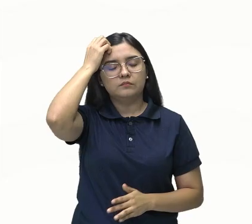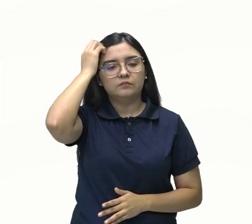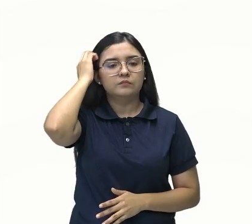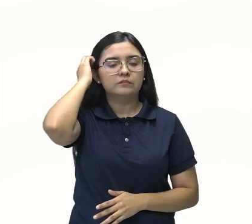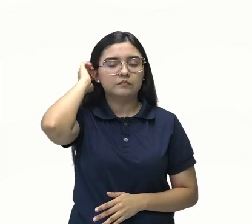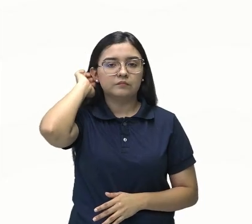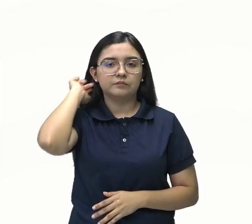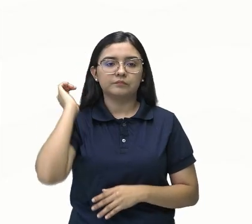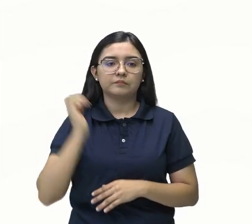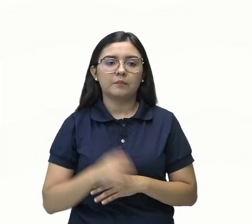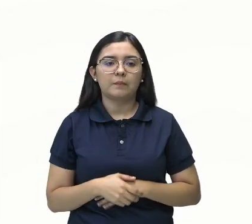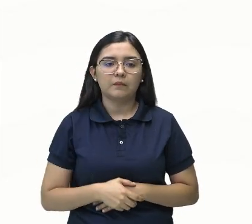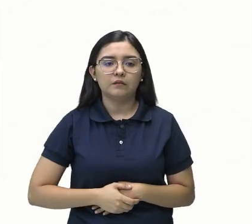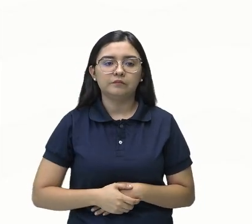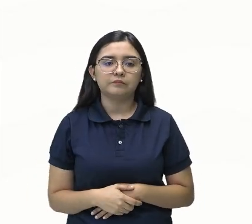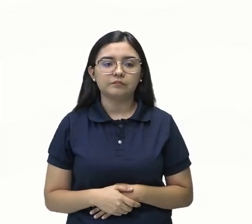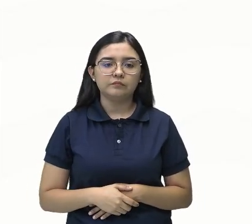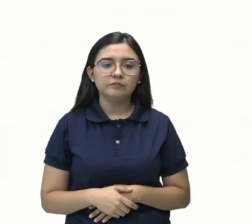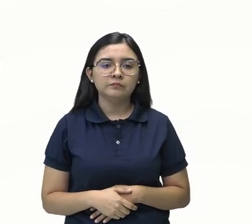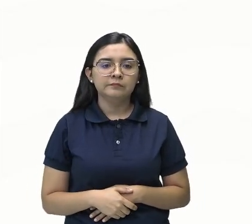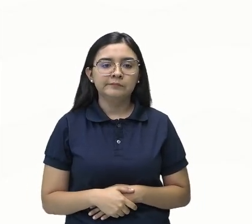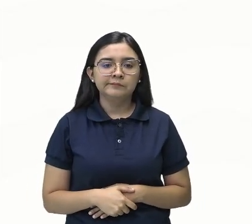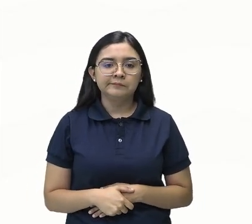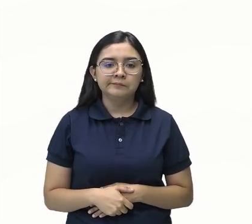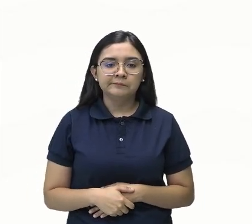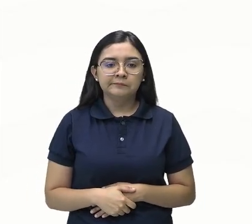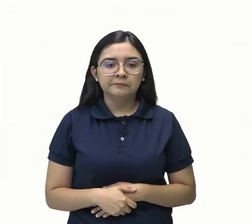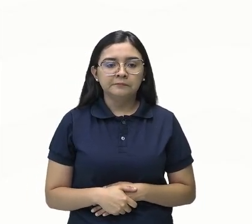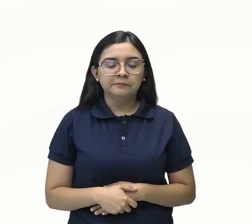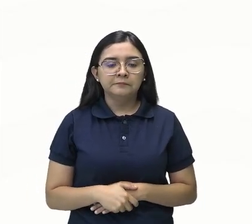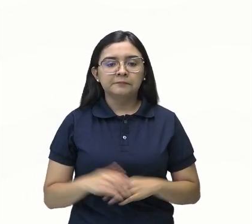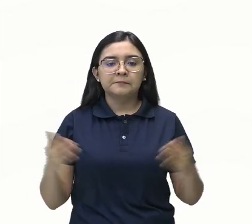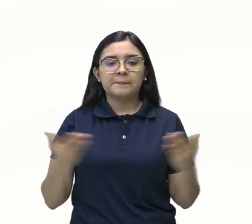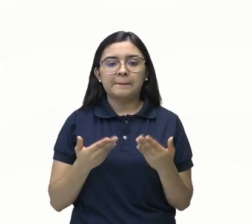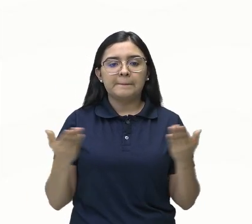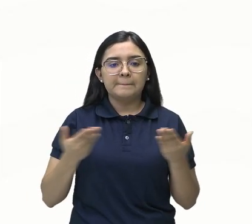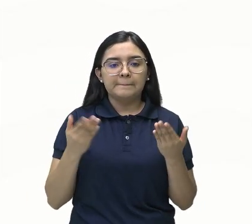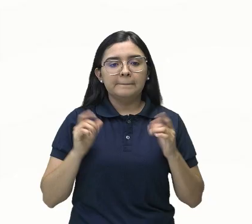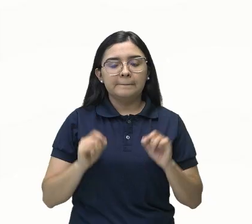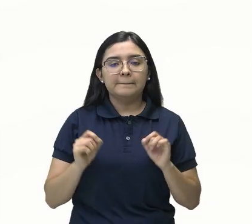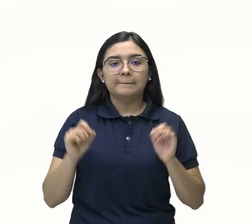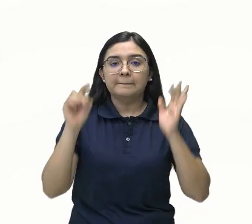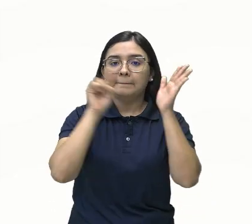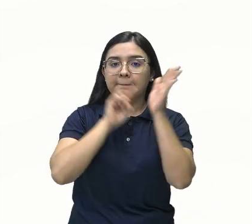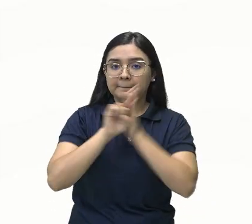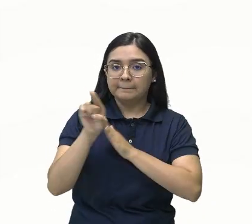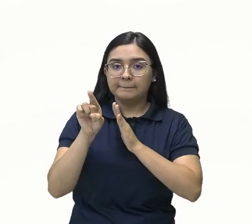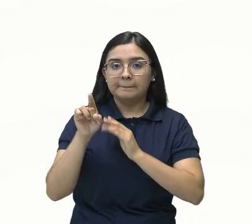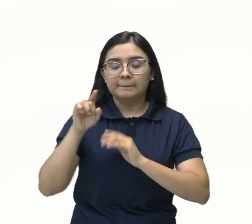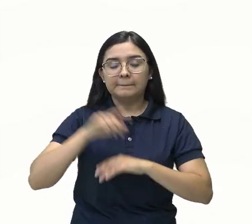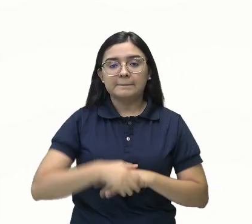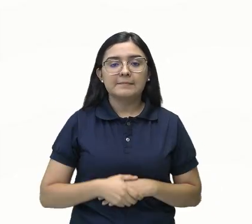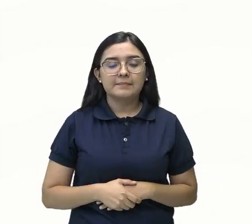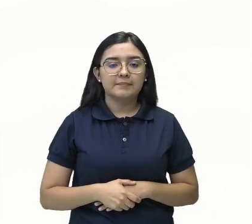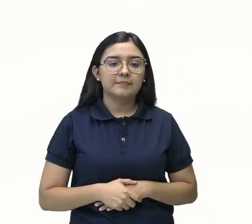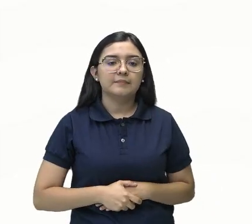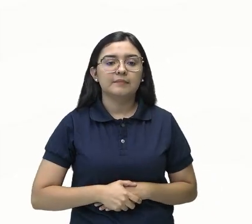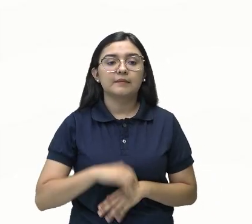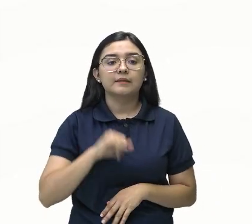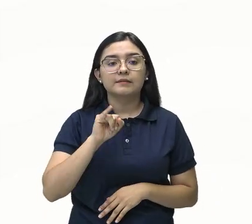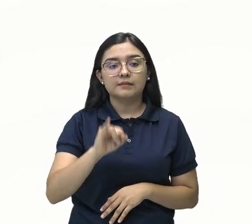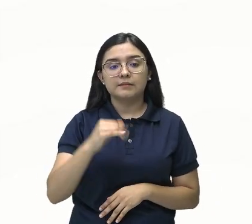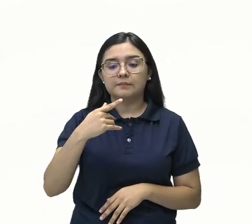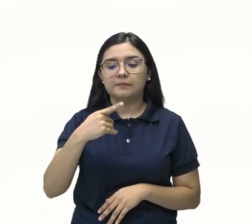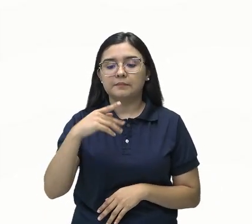número maior. Ok? Agora, eu faço uma pequena pergunta. Se o